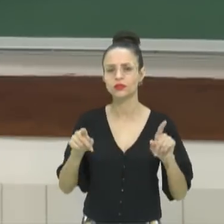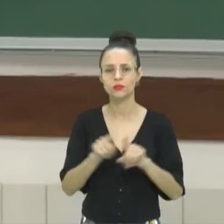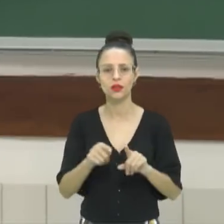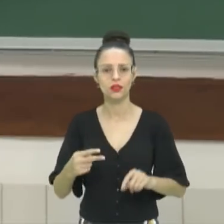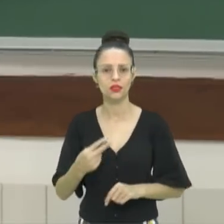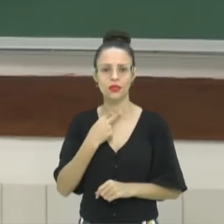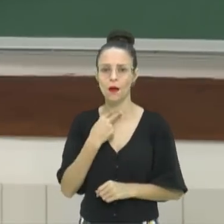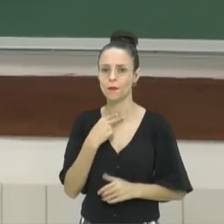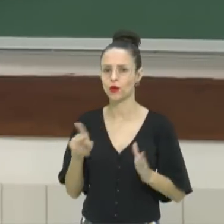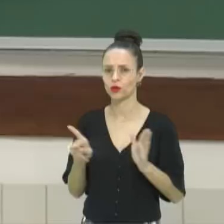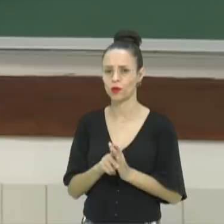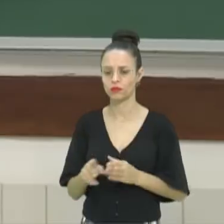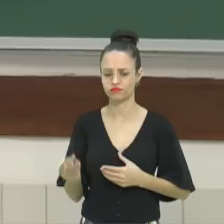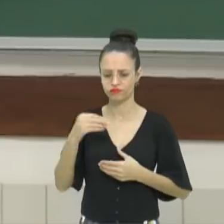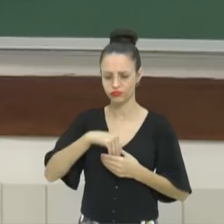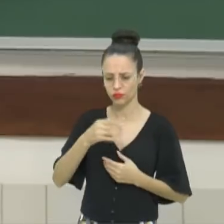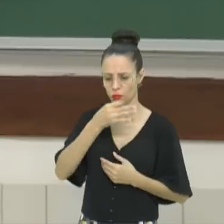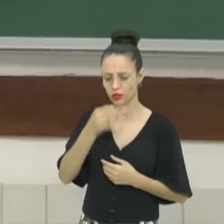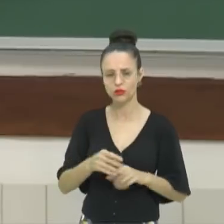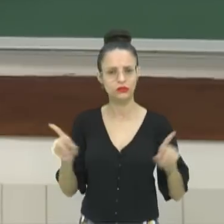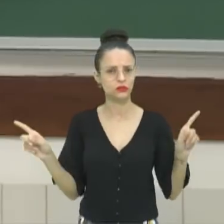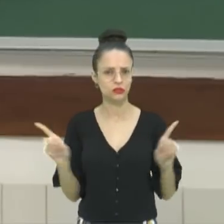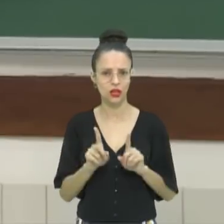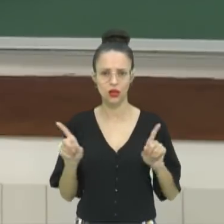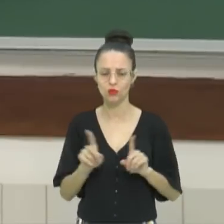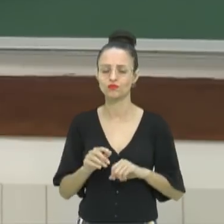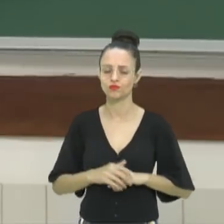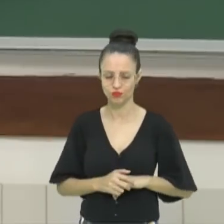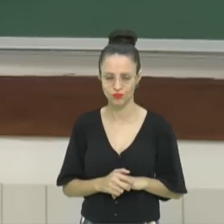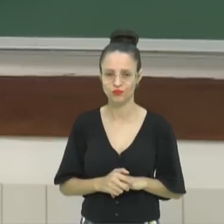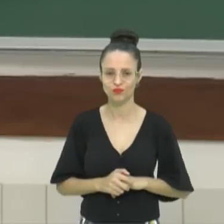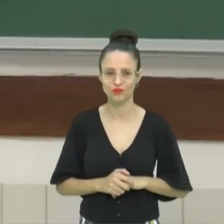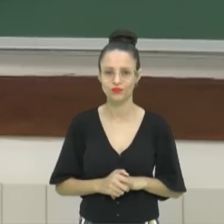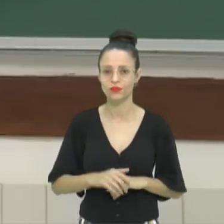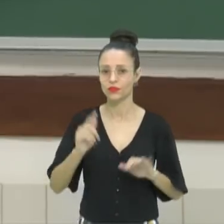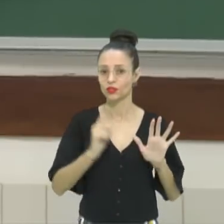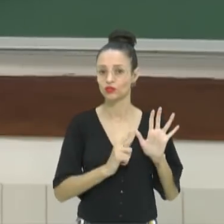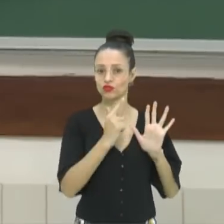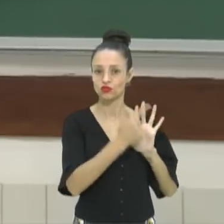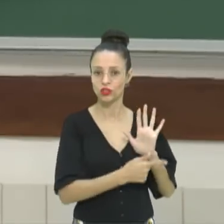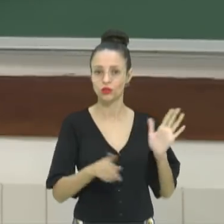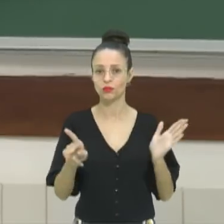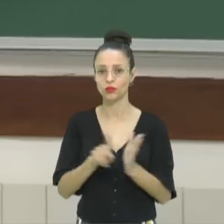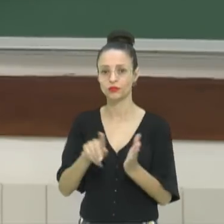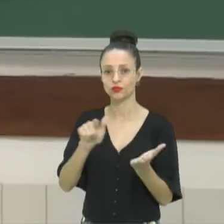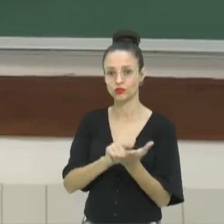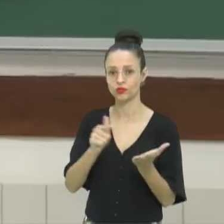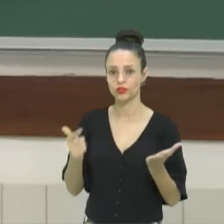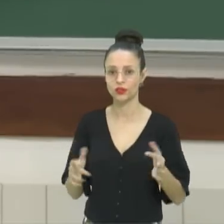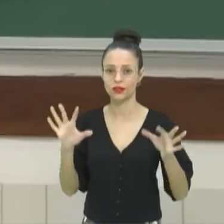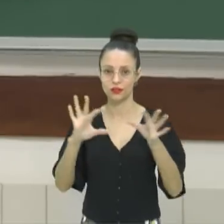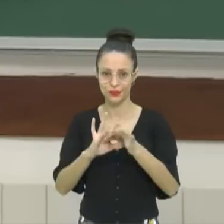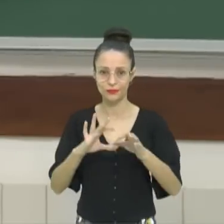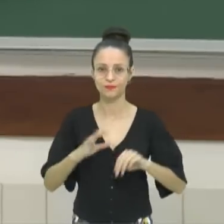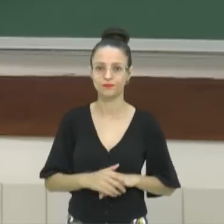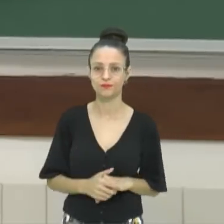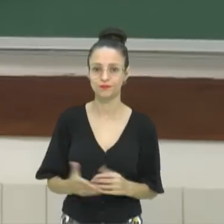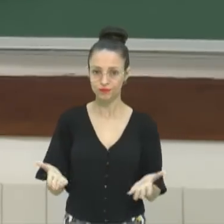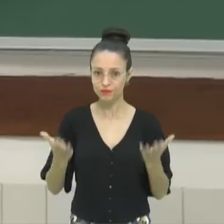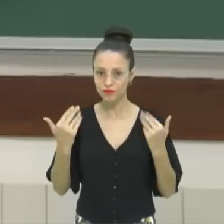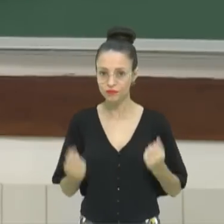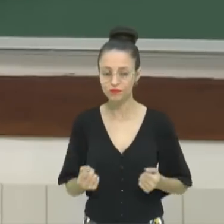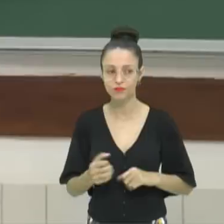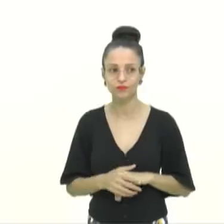de subjetividade, tem que ser exatamente aquilo que está acontecendo. É um gênero jornalístico, né? Vamos